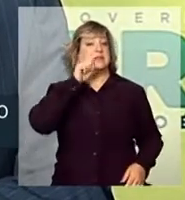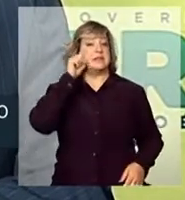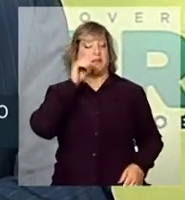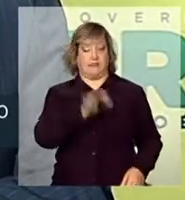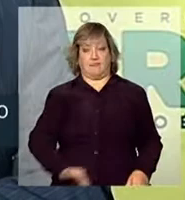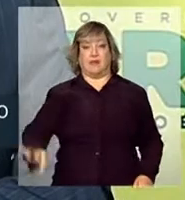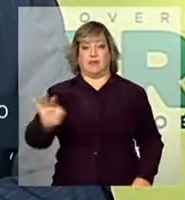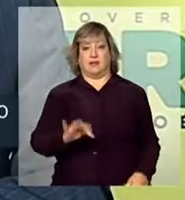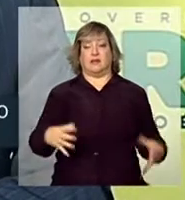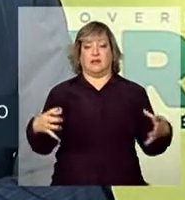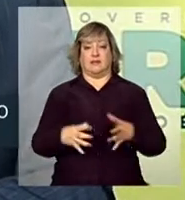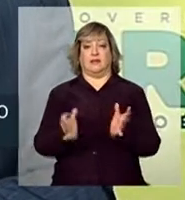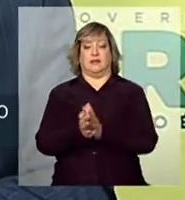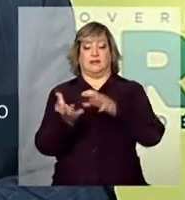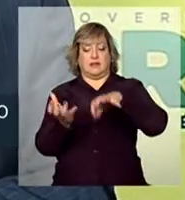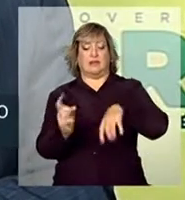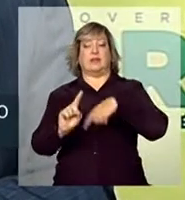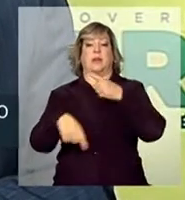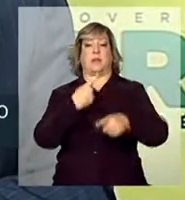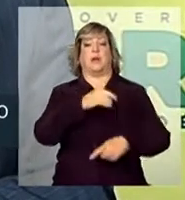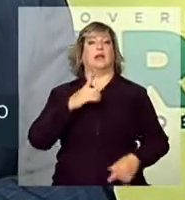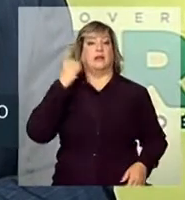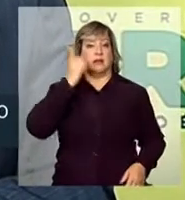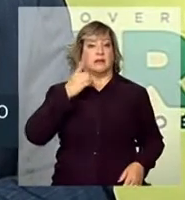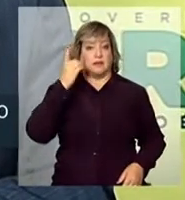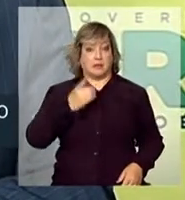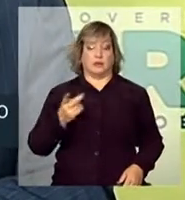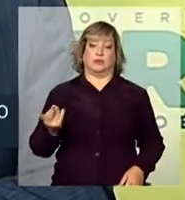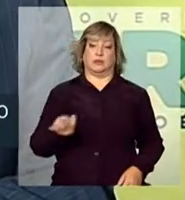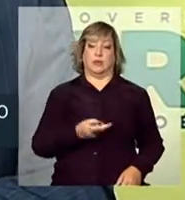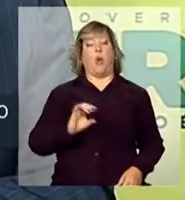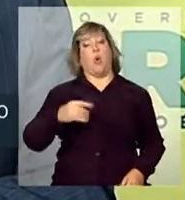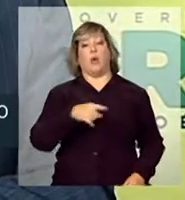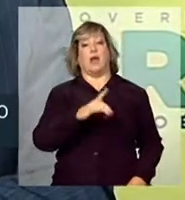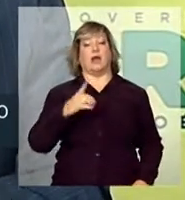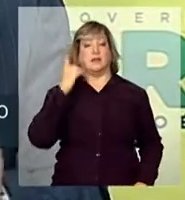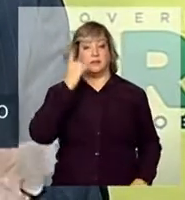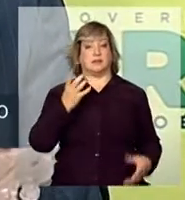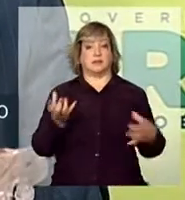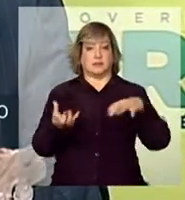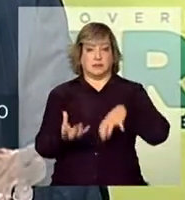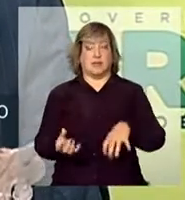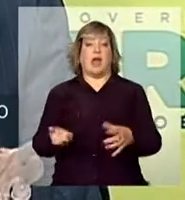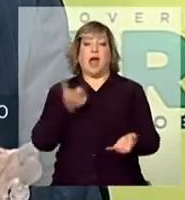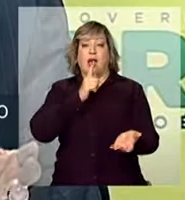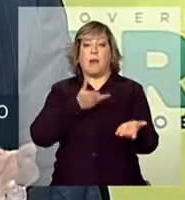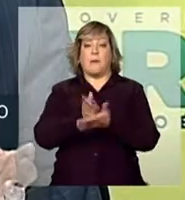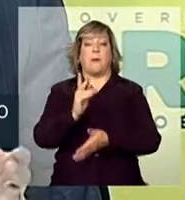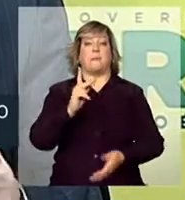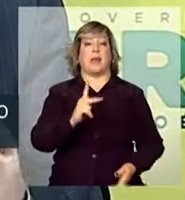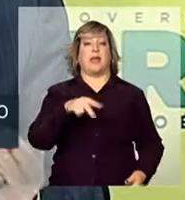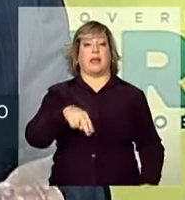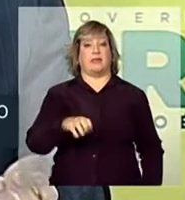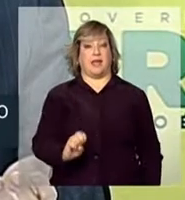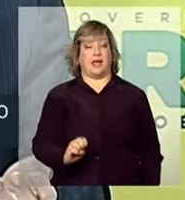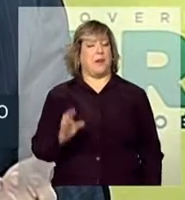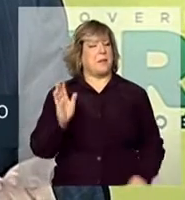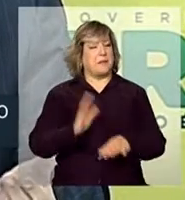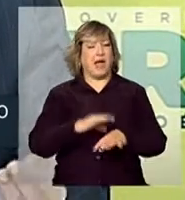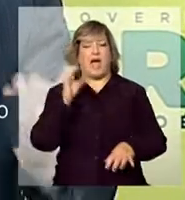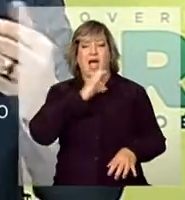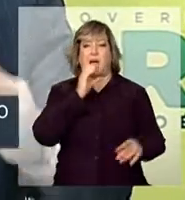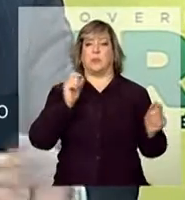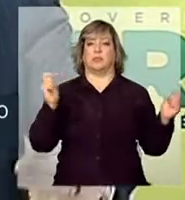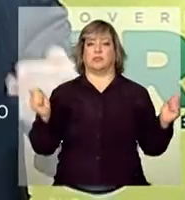Federal o vídeo e posteriormente a câmara ou a câmera através do projeto de lei a prova e o pênis é o mais breve